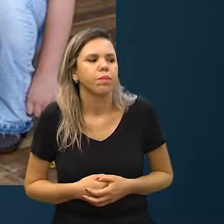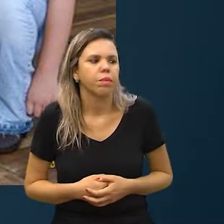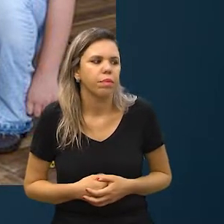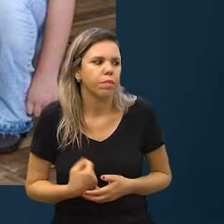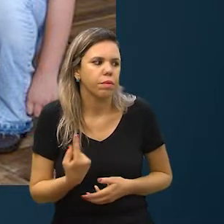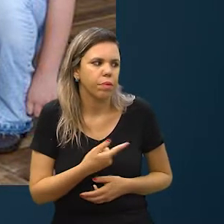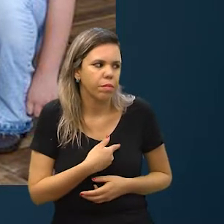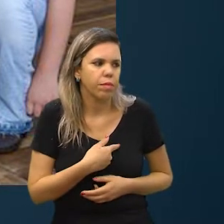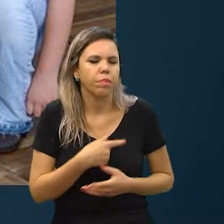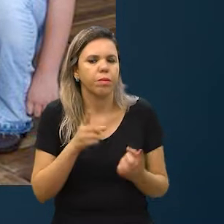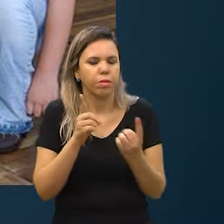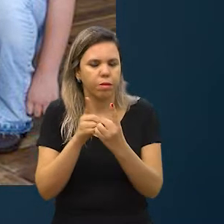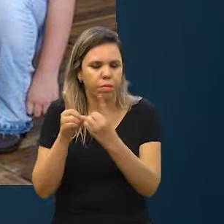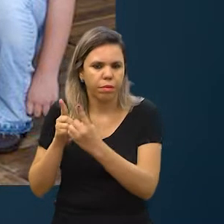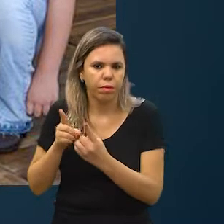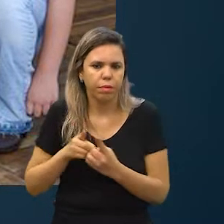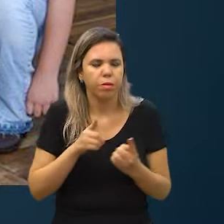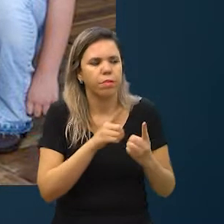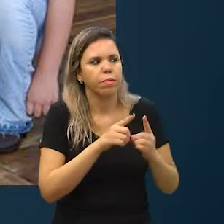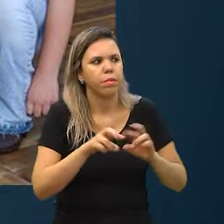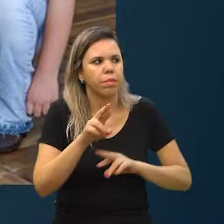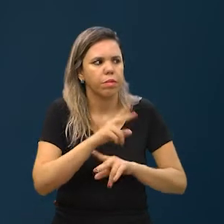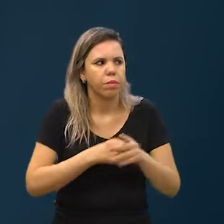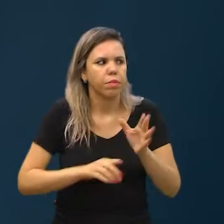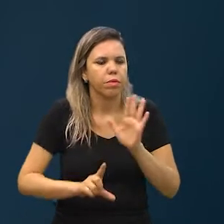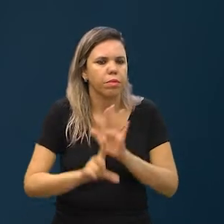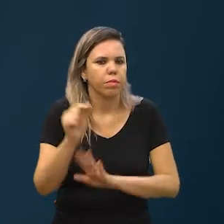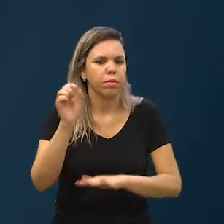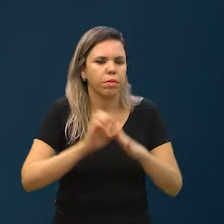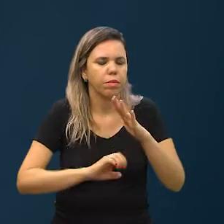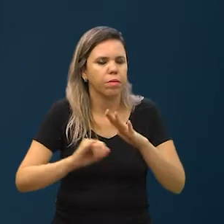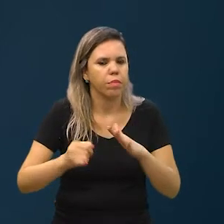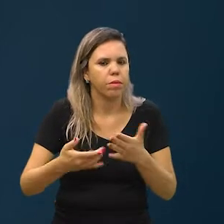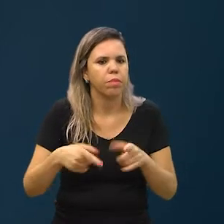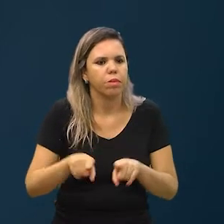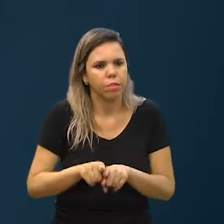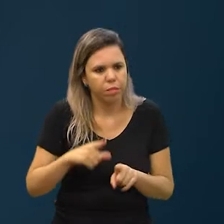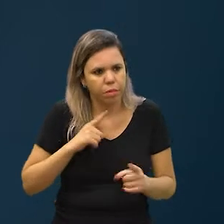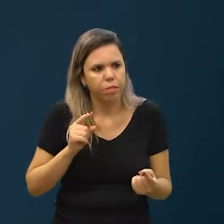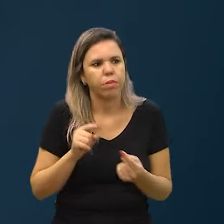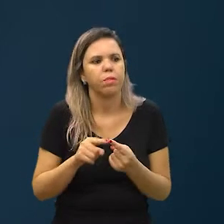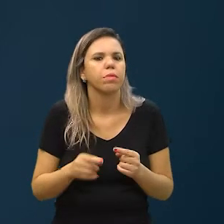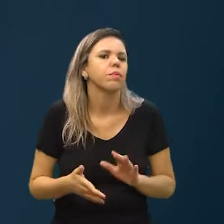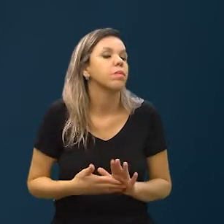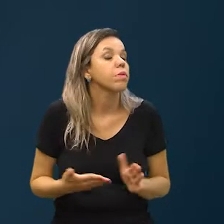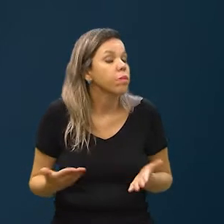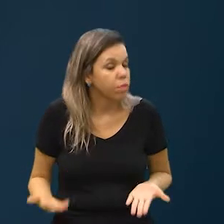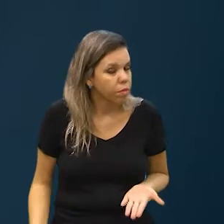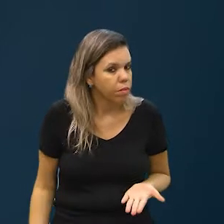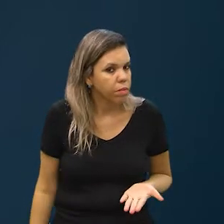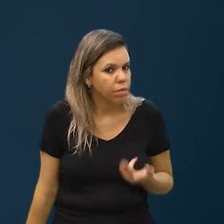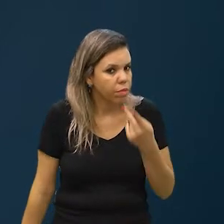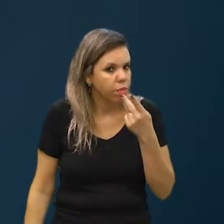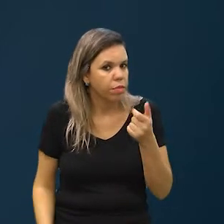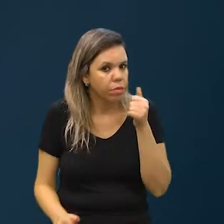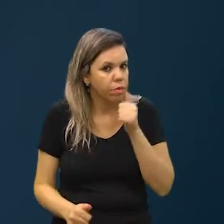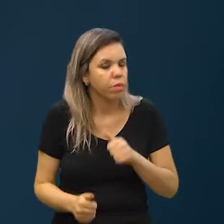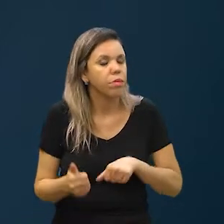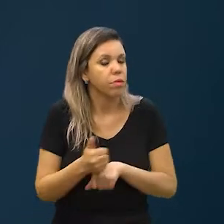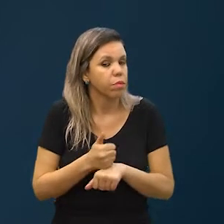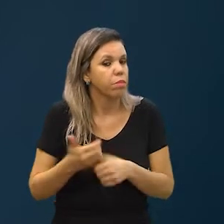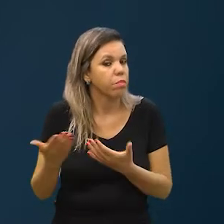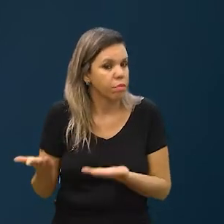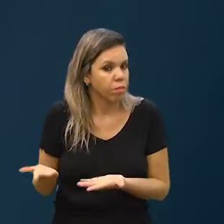que a gente presta serviços, né, angaria recursos aí das empresas, a gente tem um propósito, né? E quando a gente fala de mulher nesse